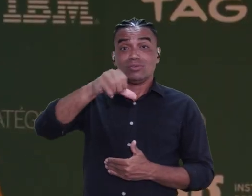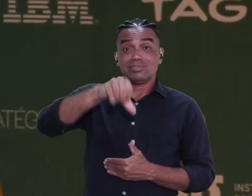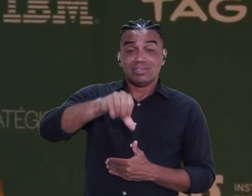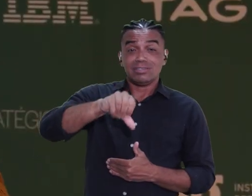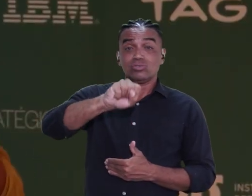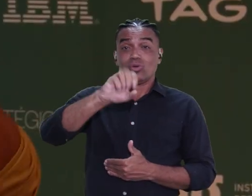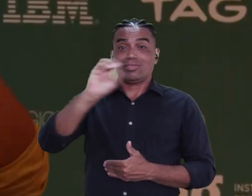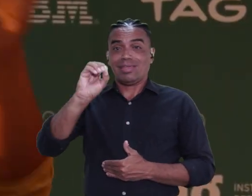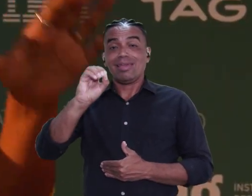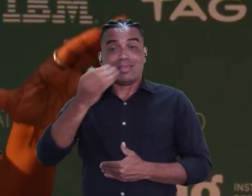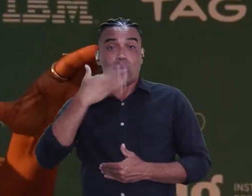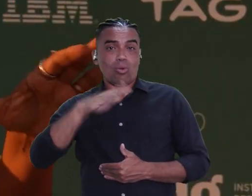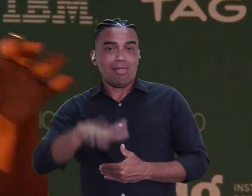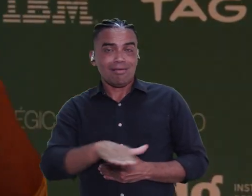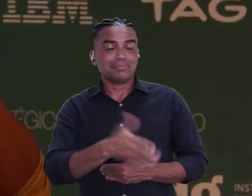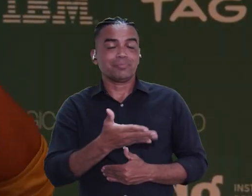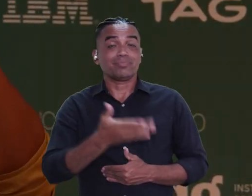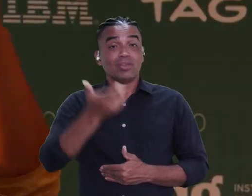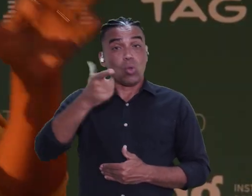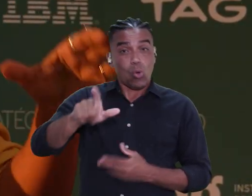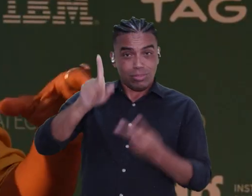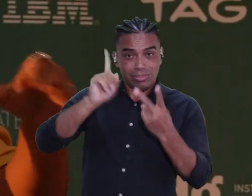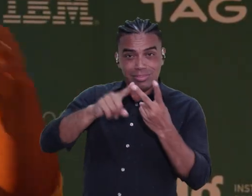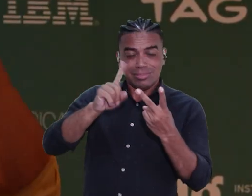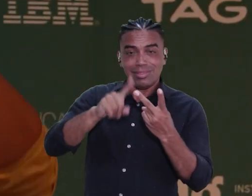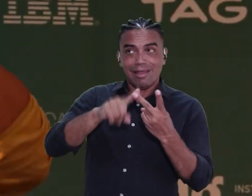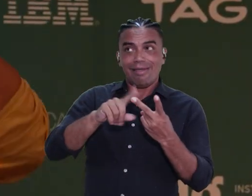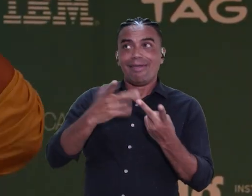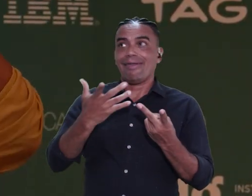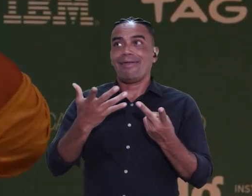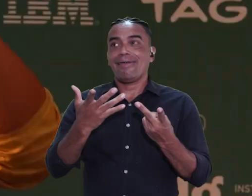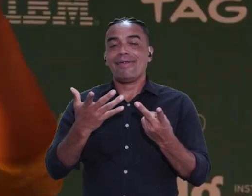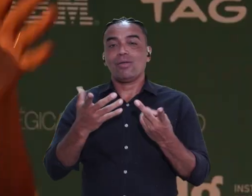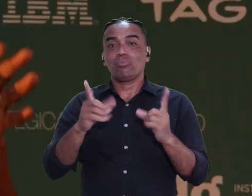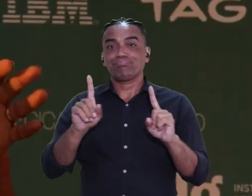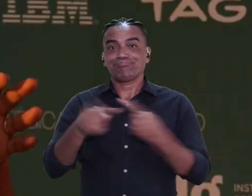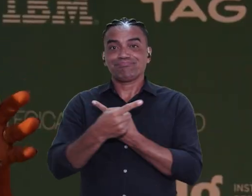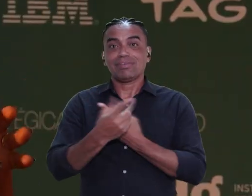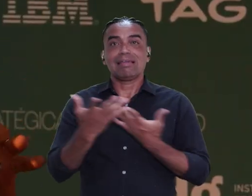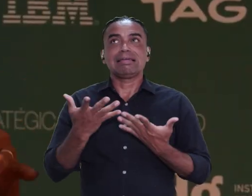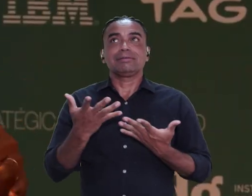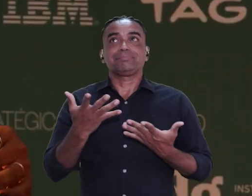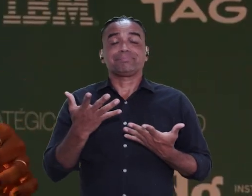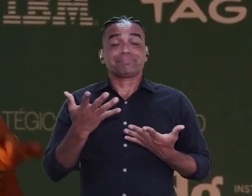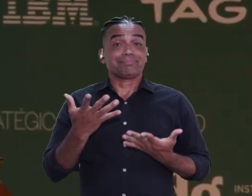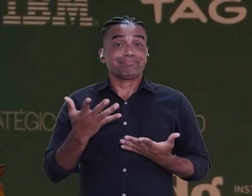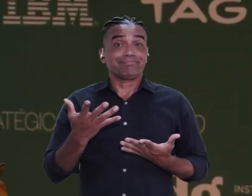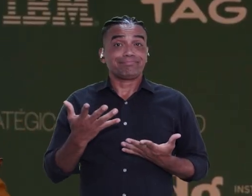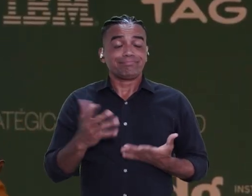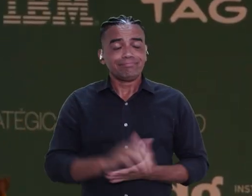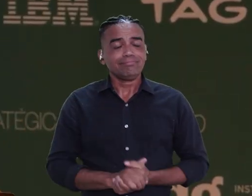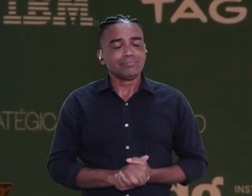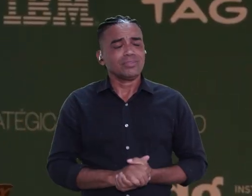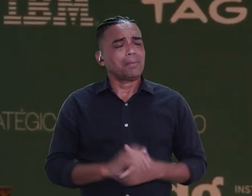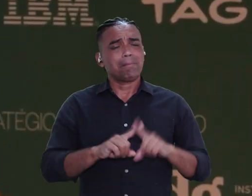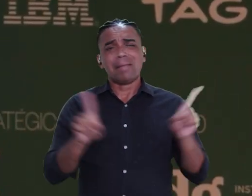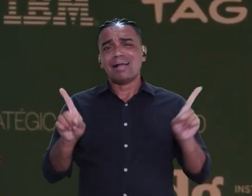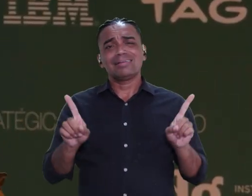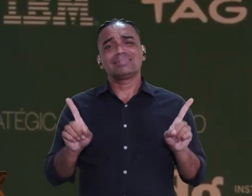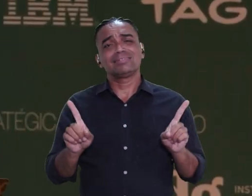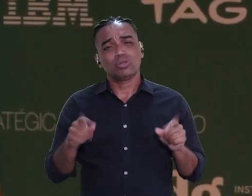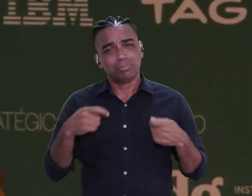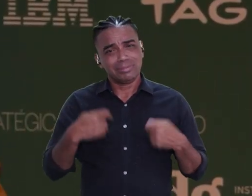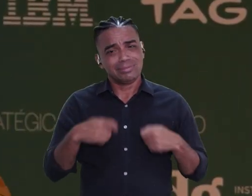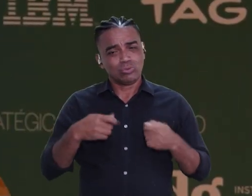século XX. A outra é um abuso, uma subversão absoluta, mas que eu não